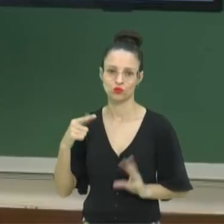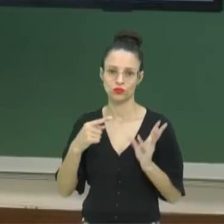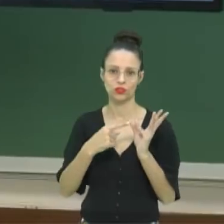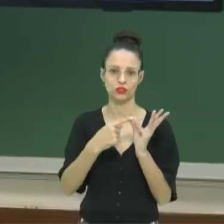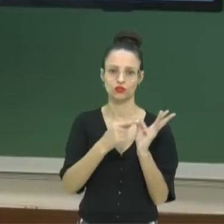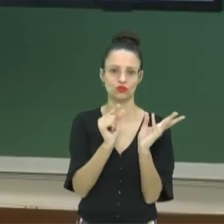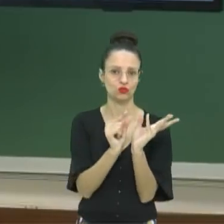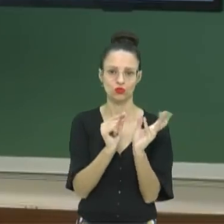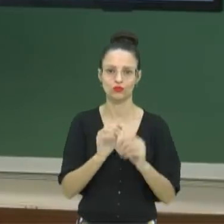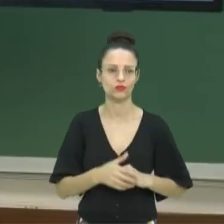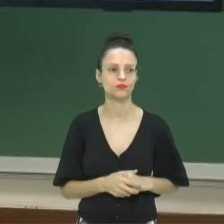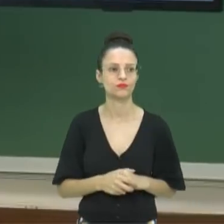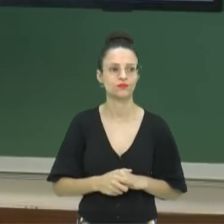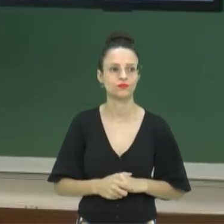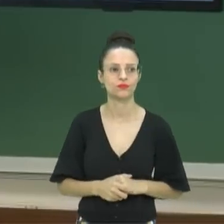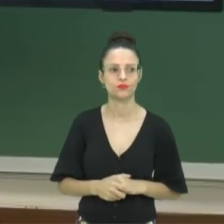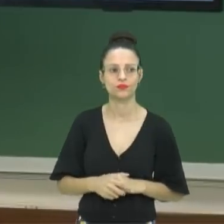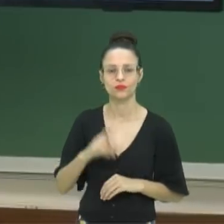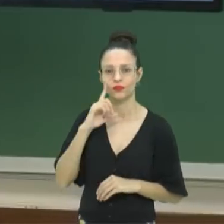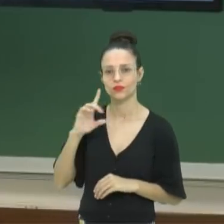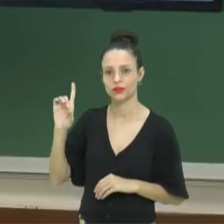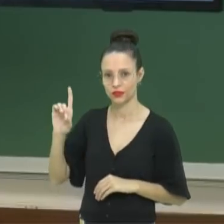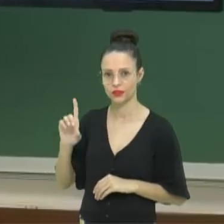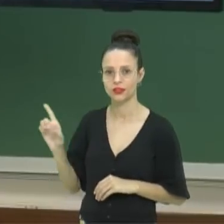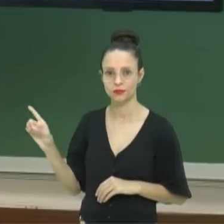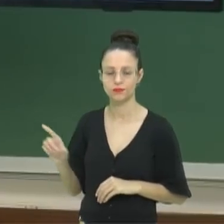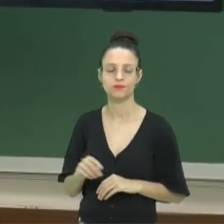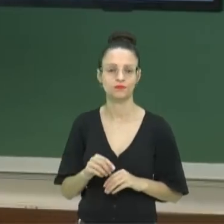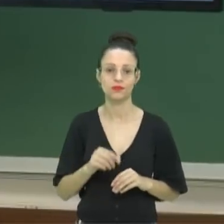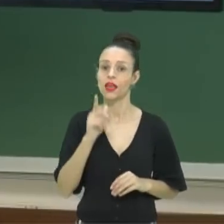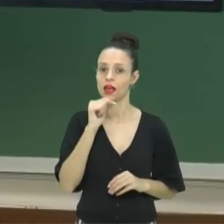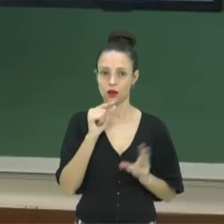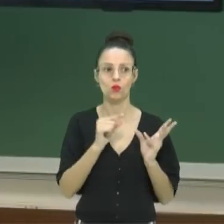ditongo. Água, boa.